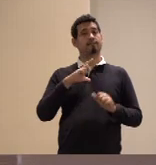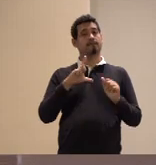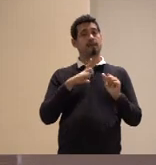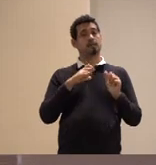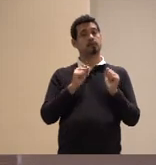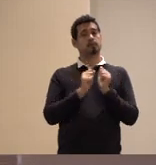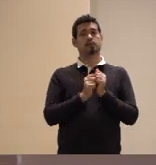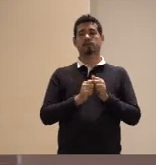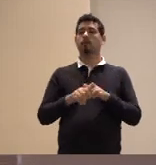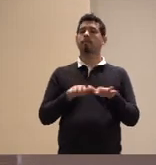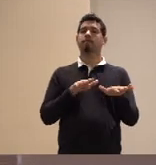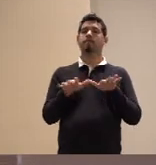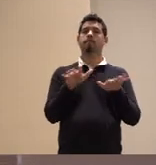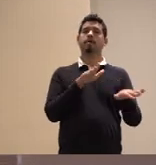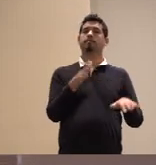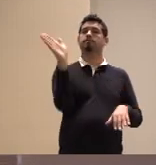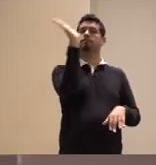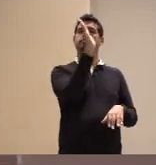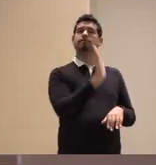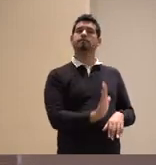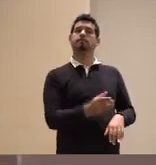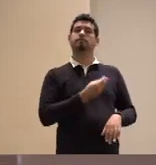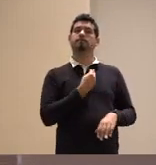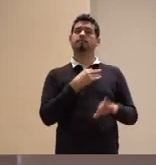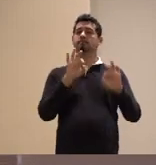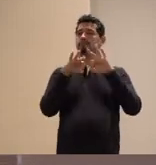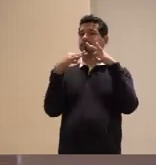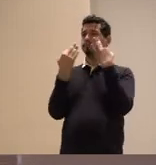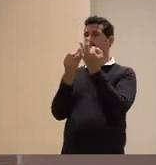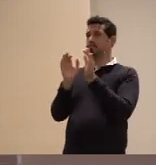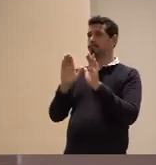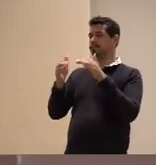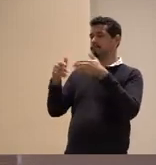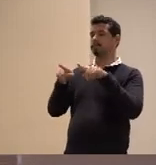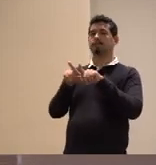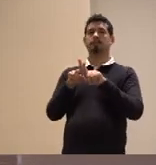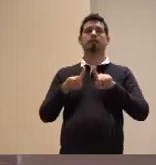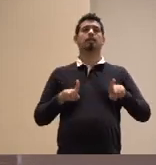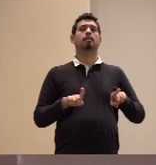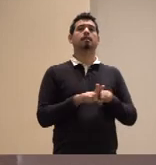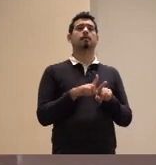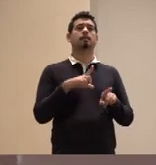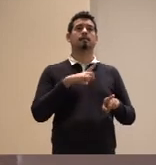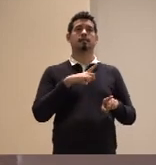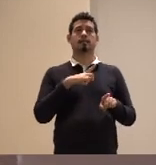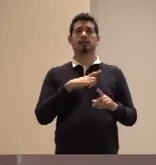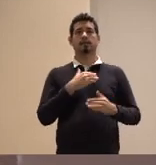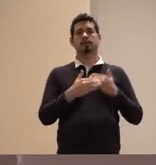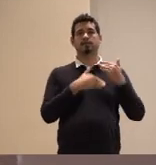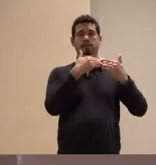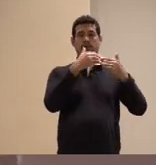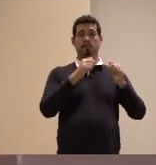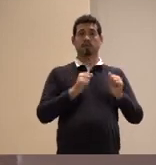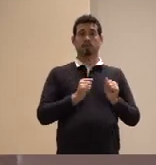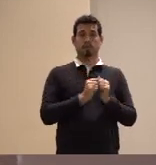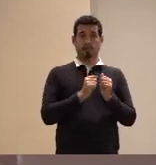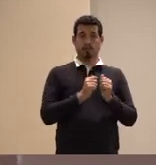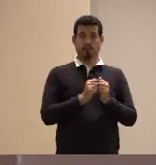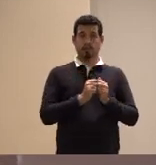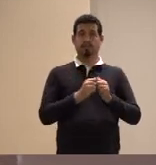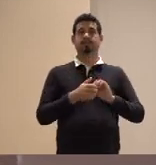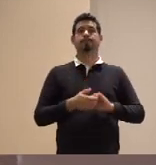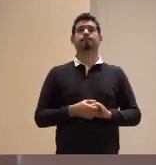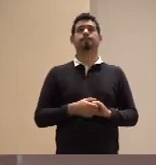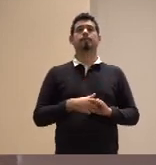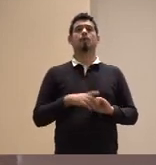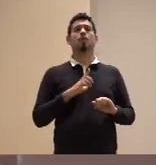do Movimento Nacional Pró-Convivência Familiar e Comunitária, e uma percussora junto conosco no trabalho.